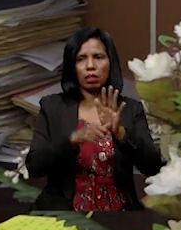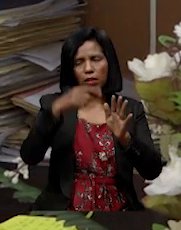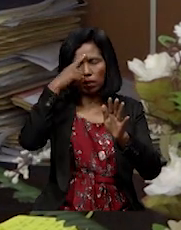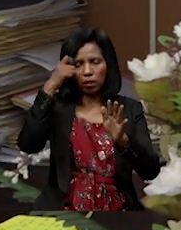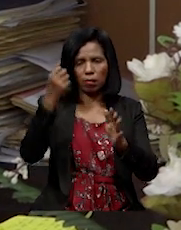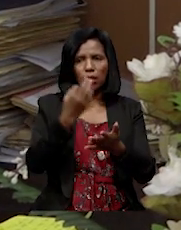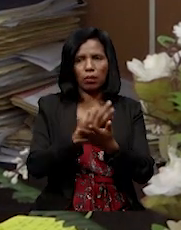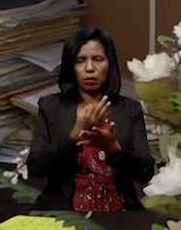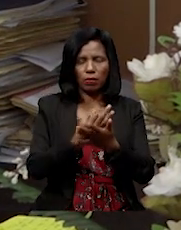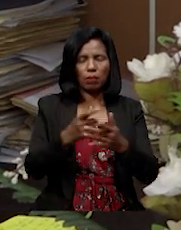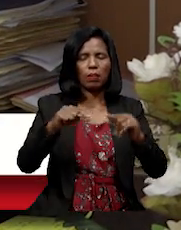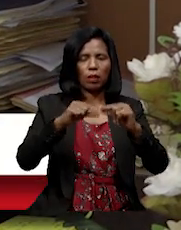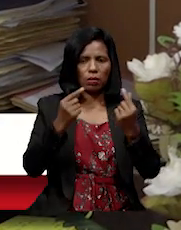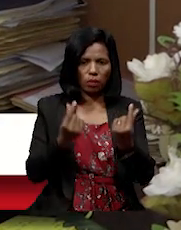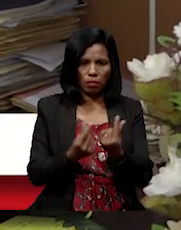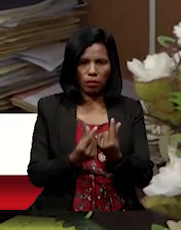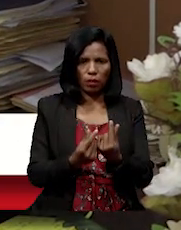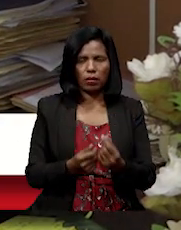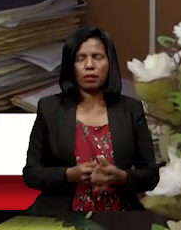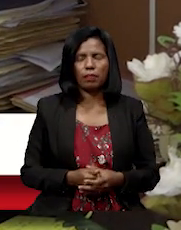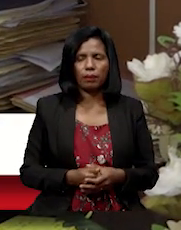ne mai pacote, então